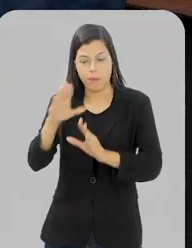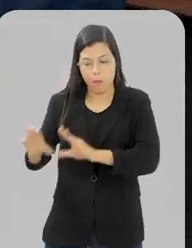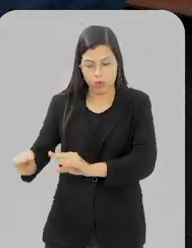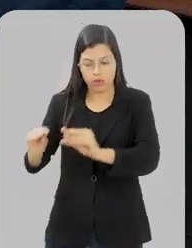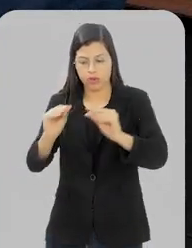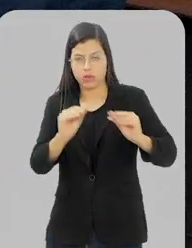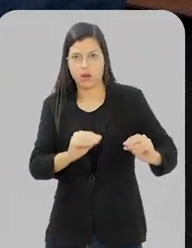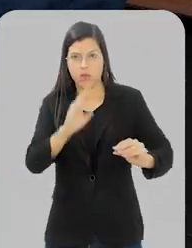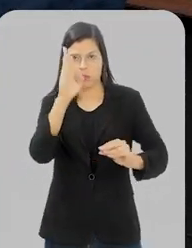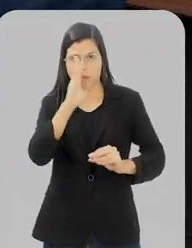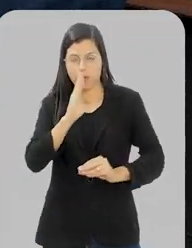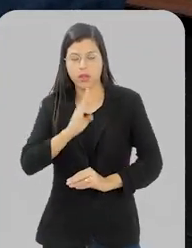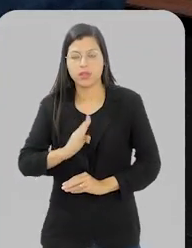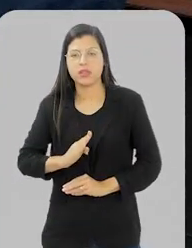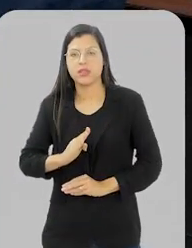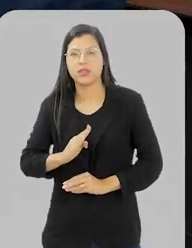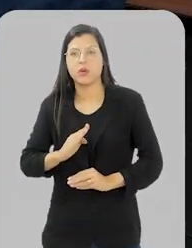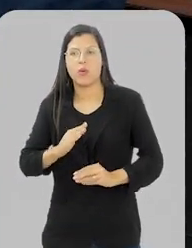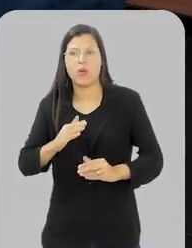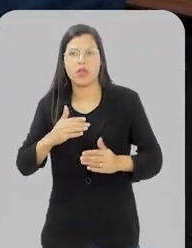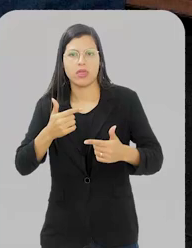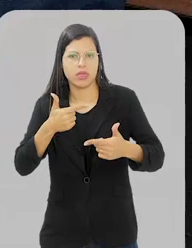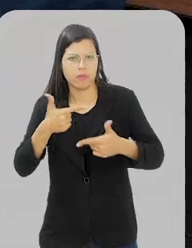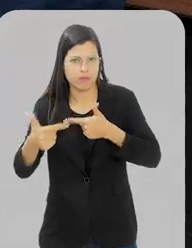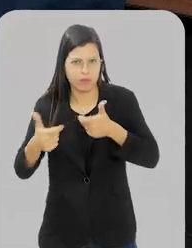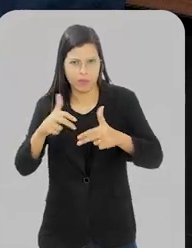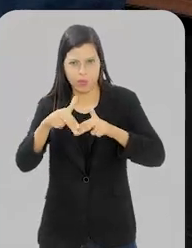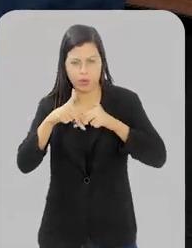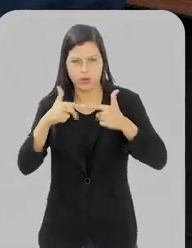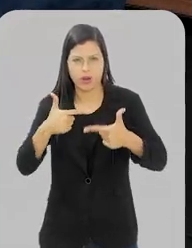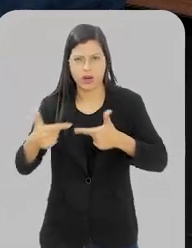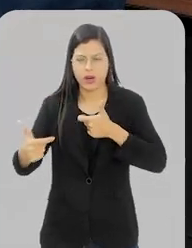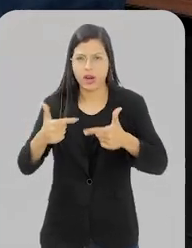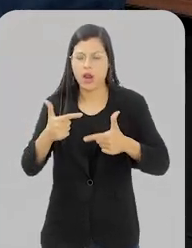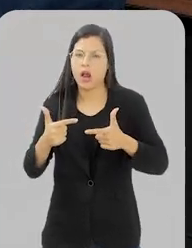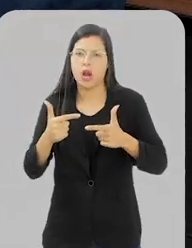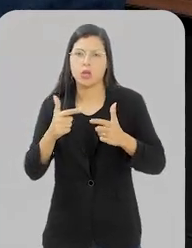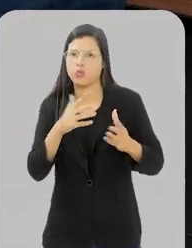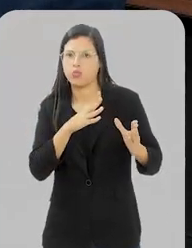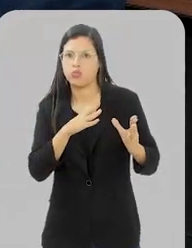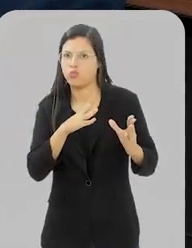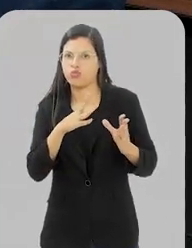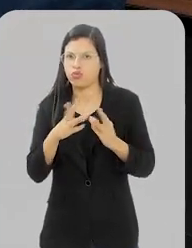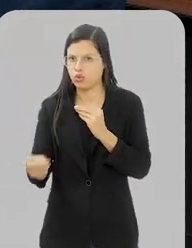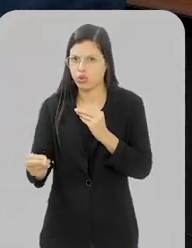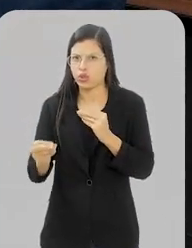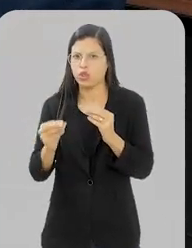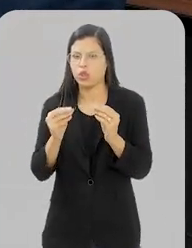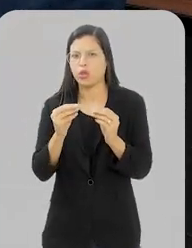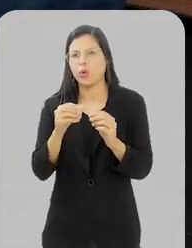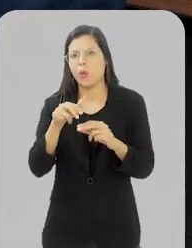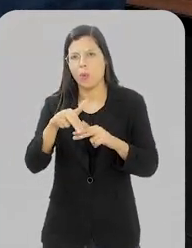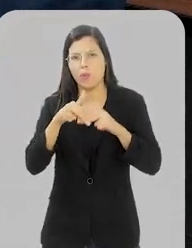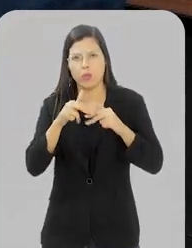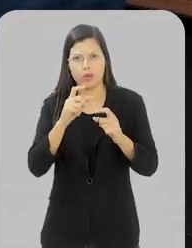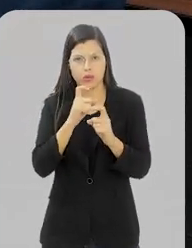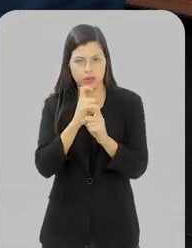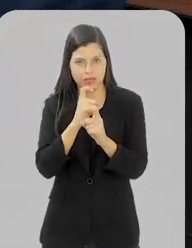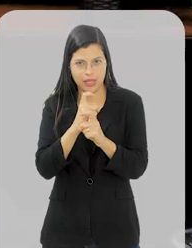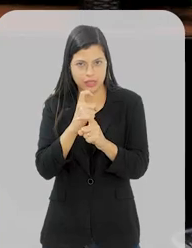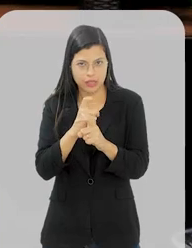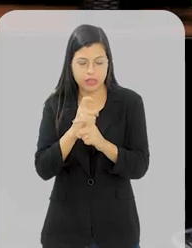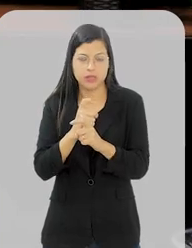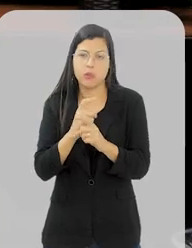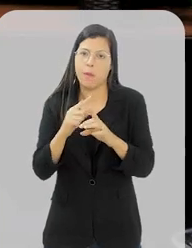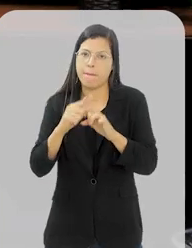o Brasil entre as duas guerras eles não é não vieram fugidos do do do nazismo exatamente mas eles vieram fugidos das